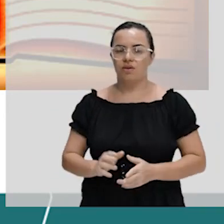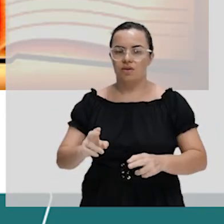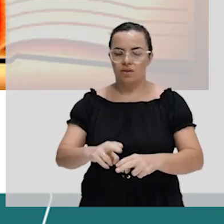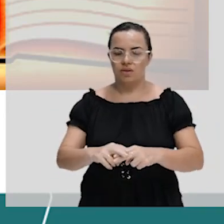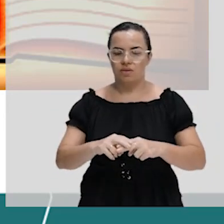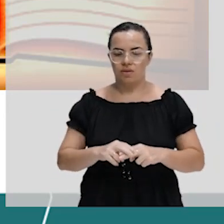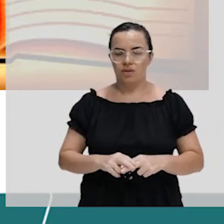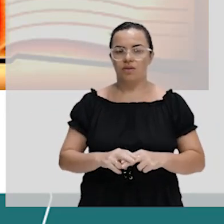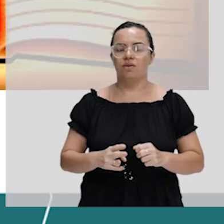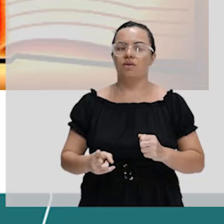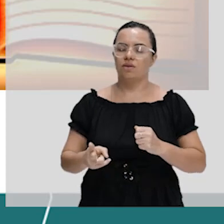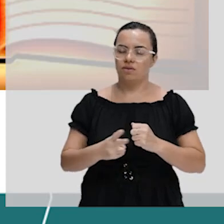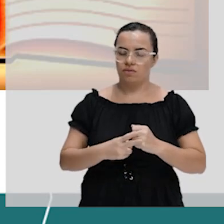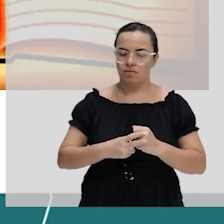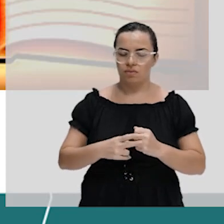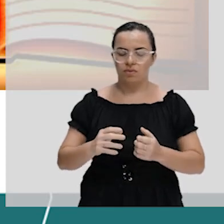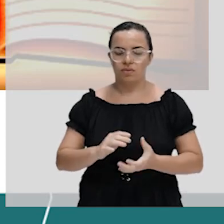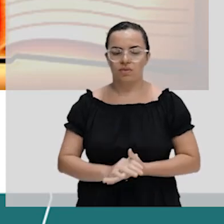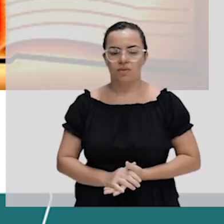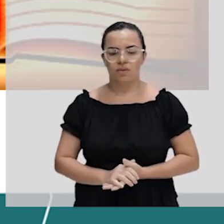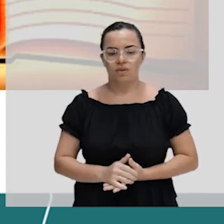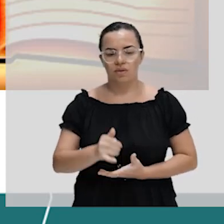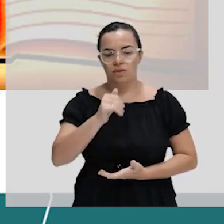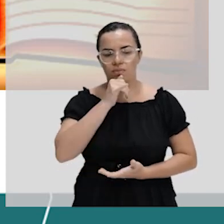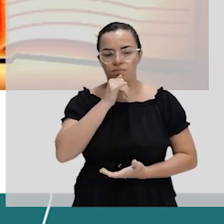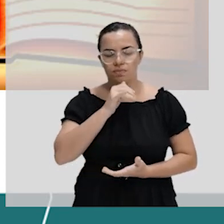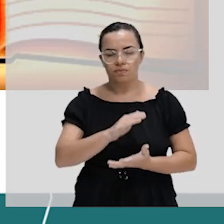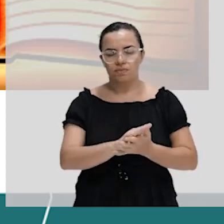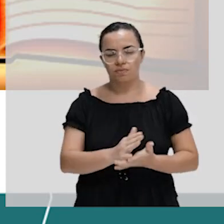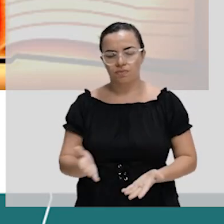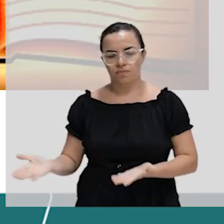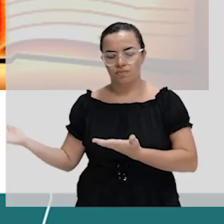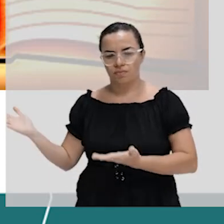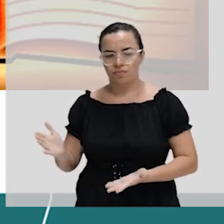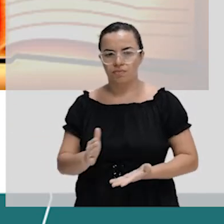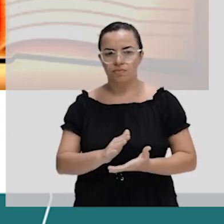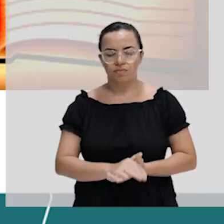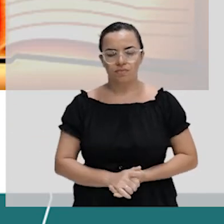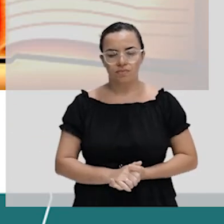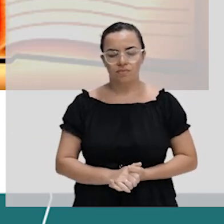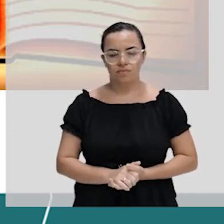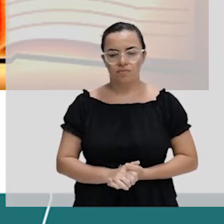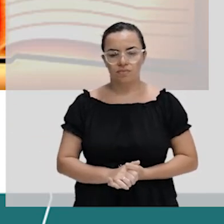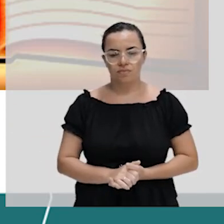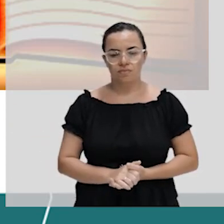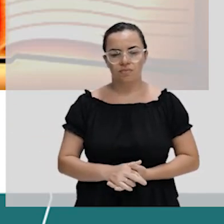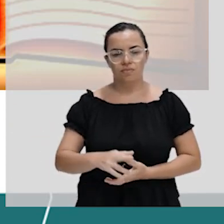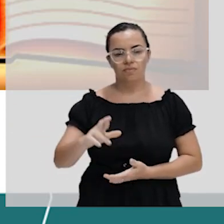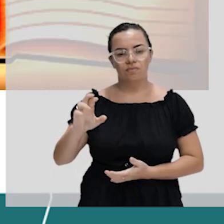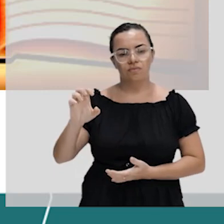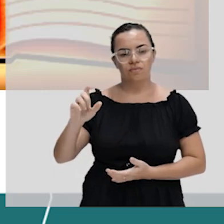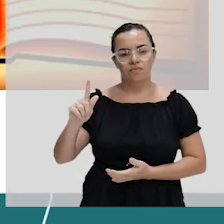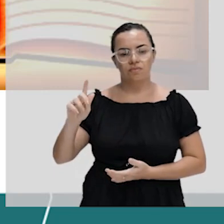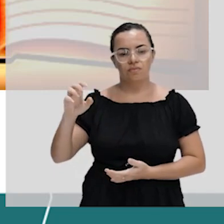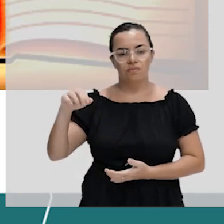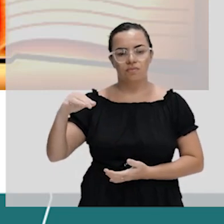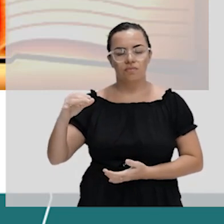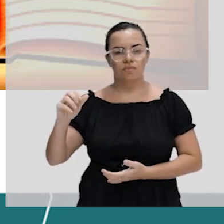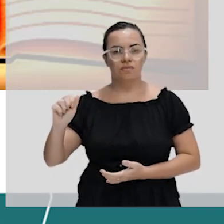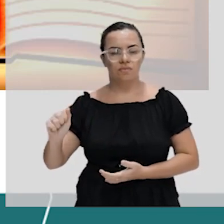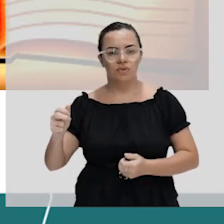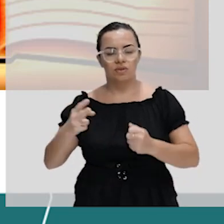regência verbal. Então, por exemplo, alguns casos de regência verbal, tá